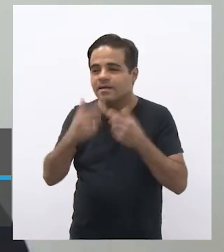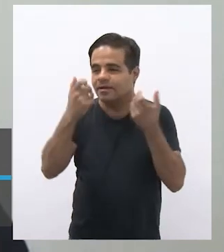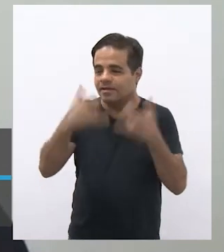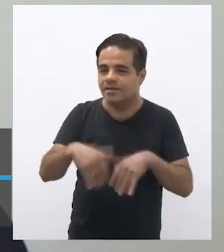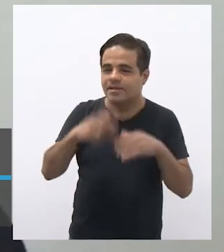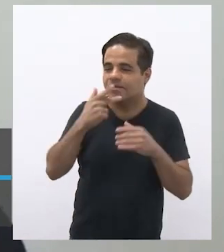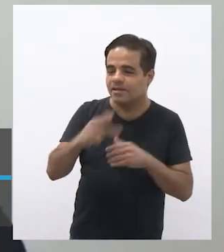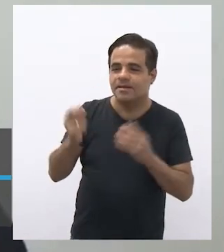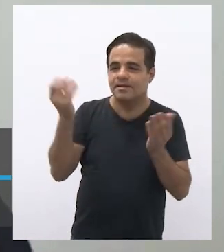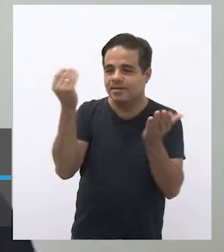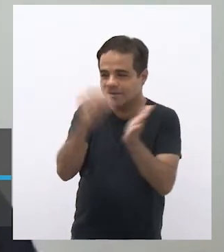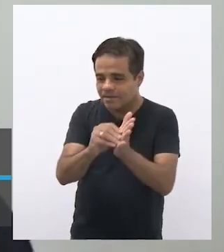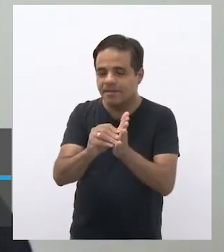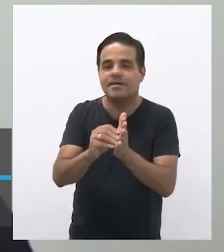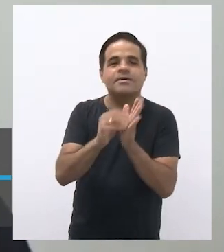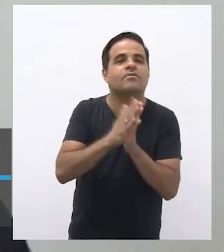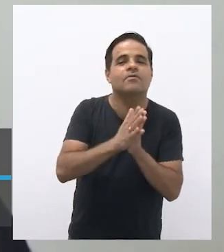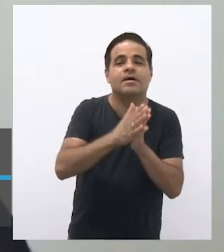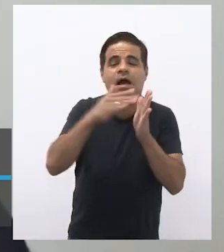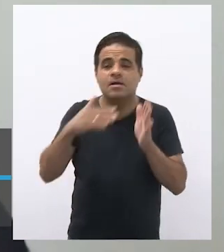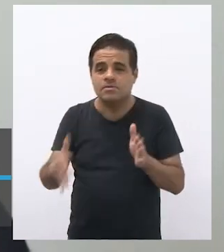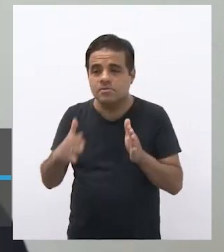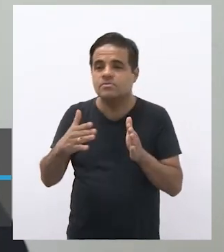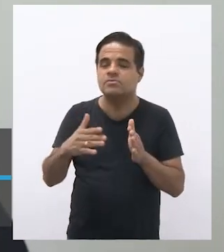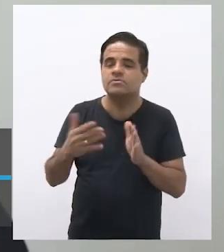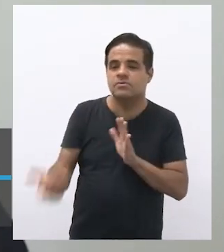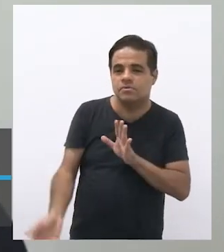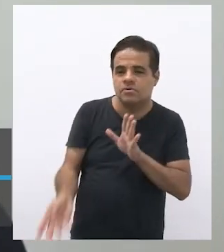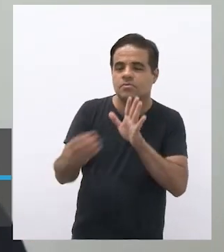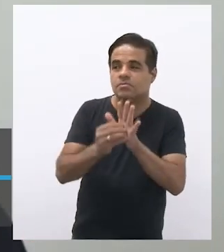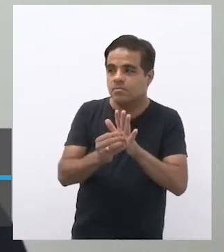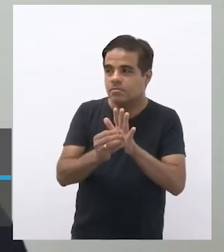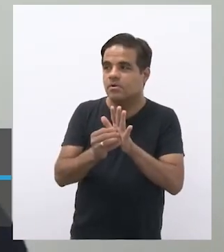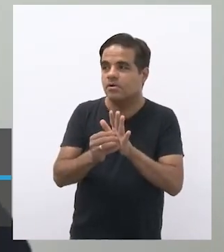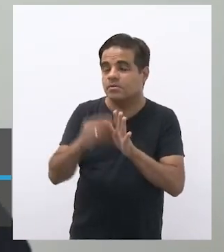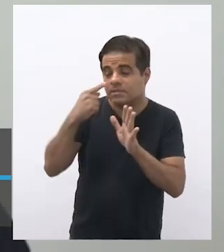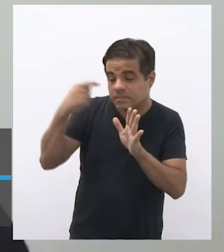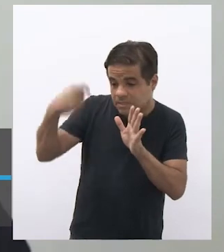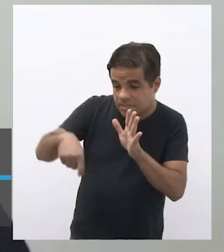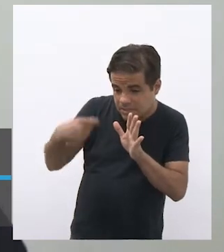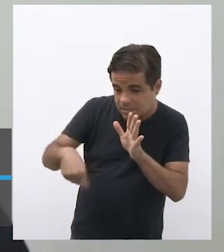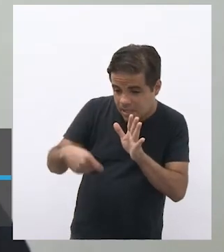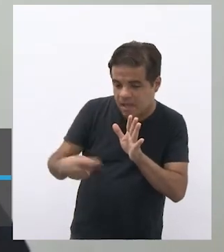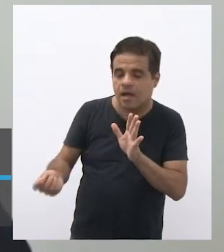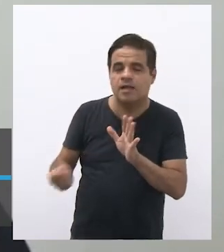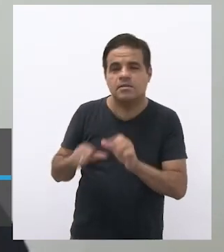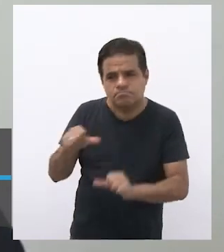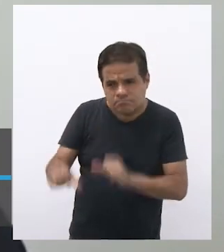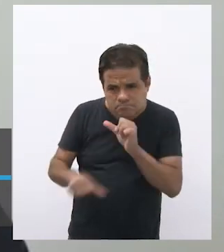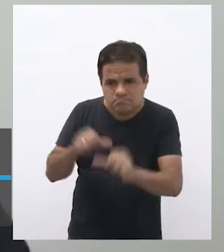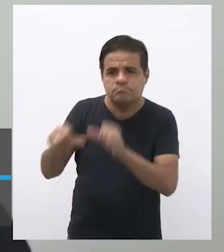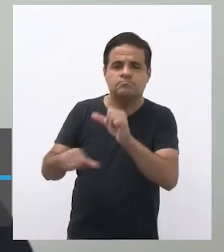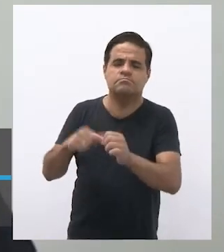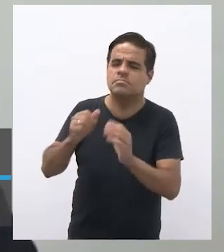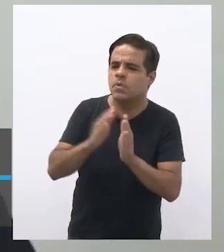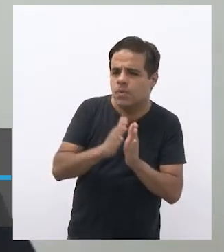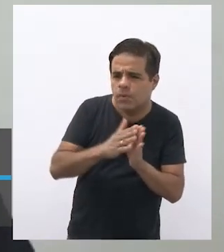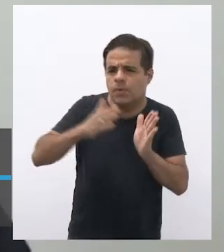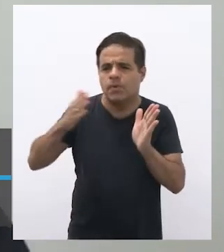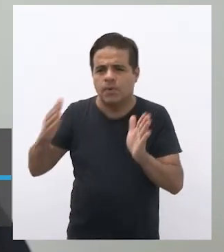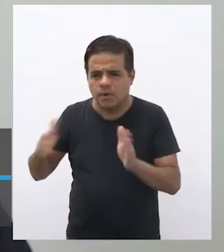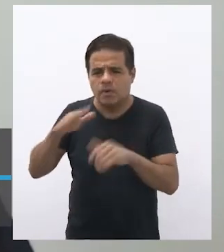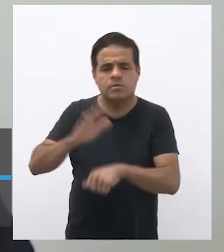né, e considerar que o próprio conceito de necessitado, ele sofreu uma variação com o passar do tempo. Então,